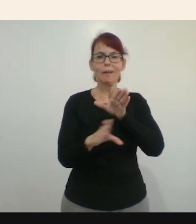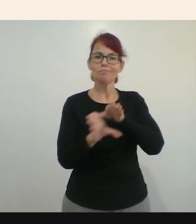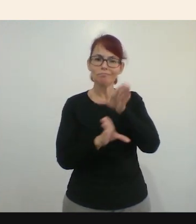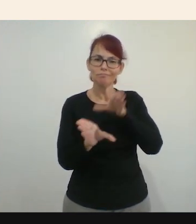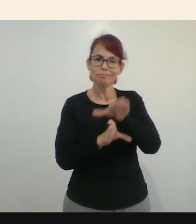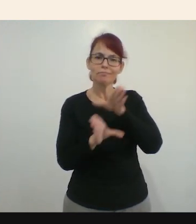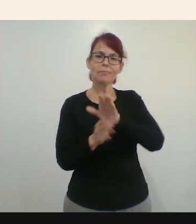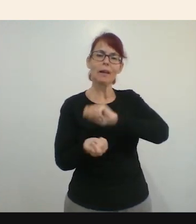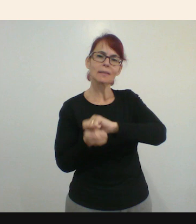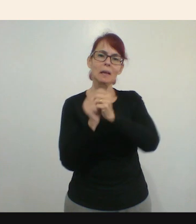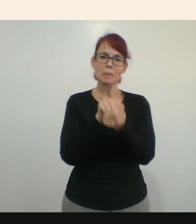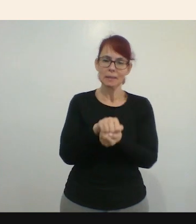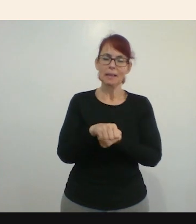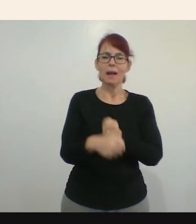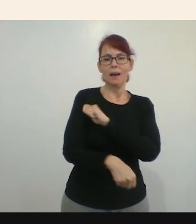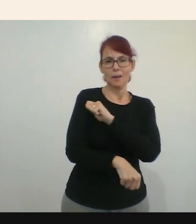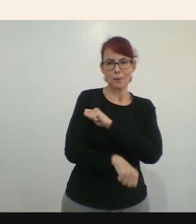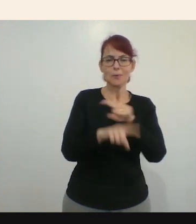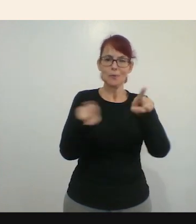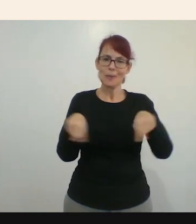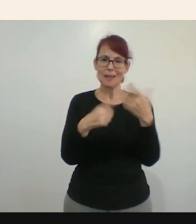auxiliar e orientar para a condução desse